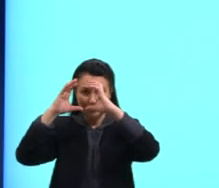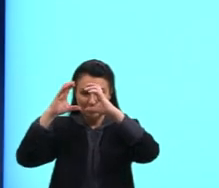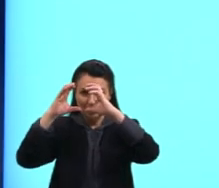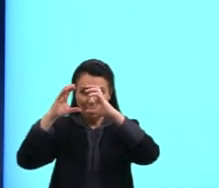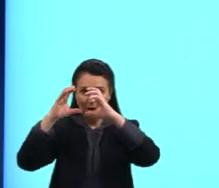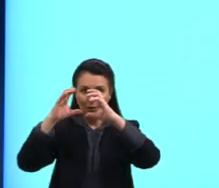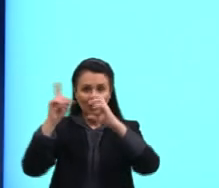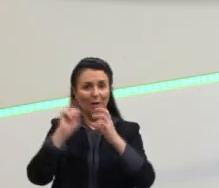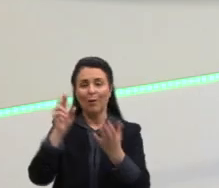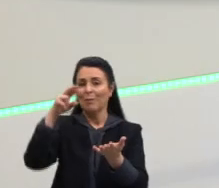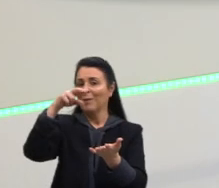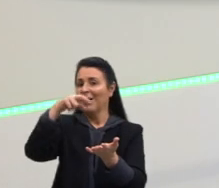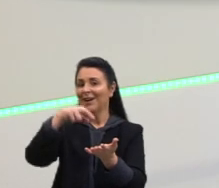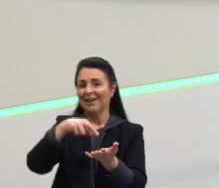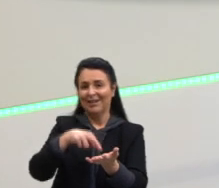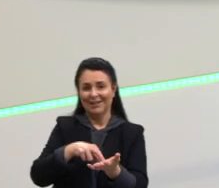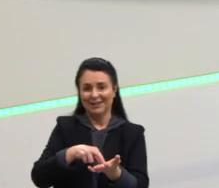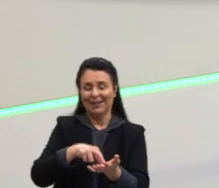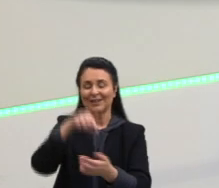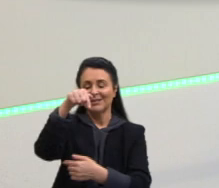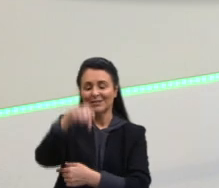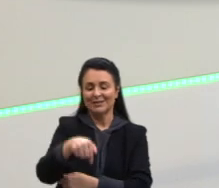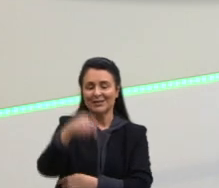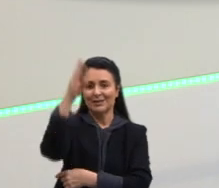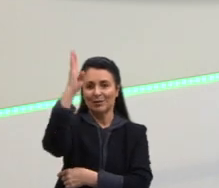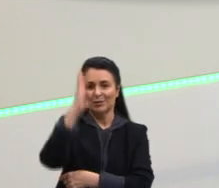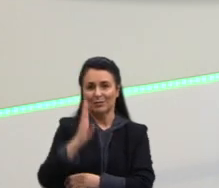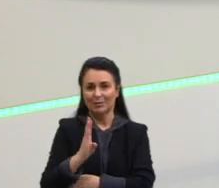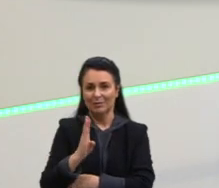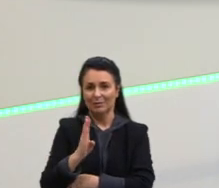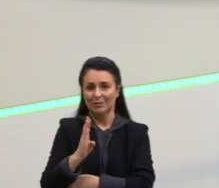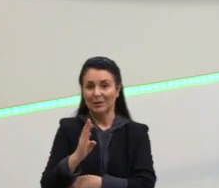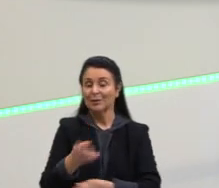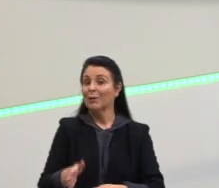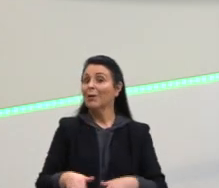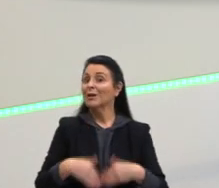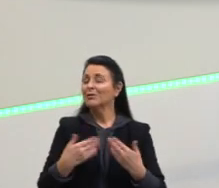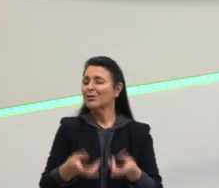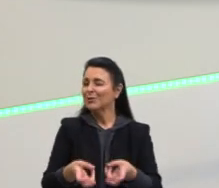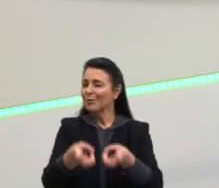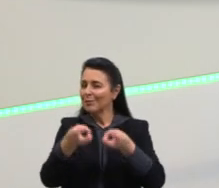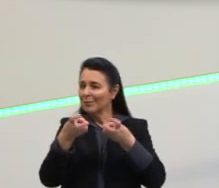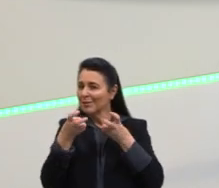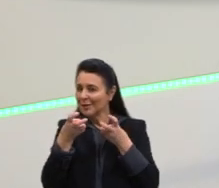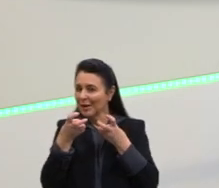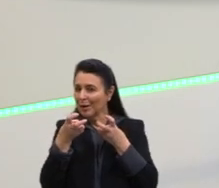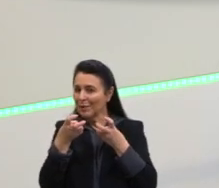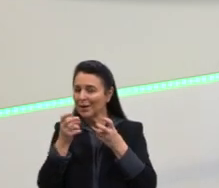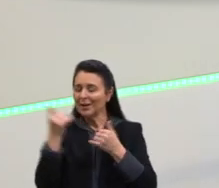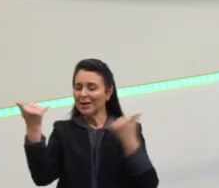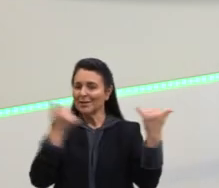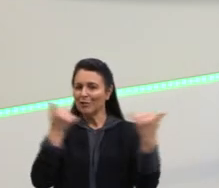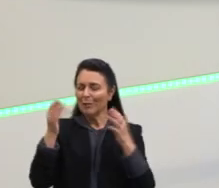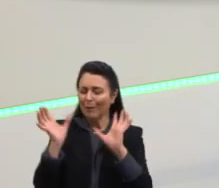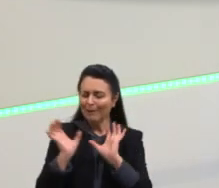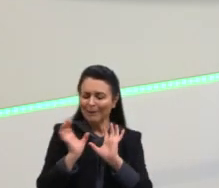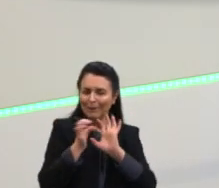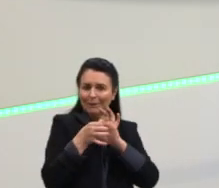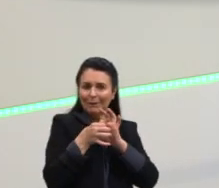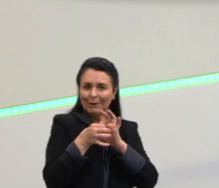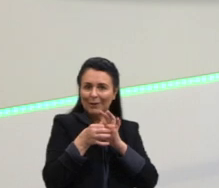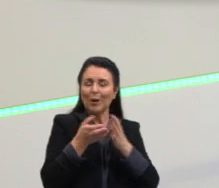brasileira então a gente percebe como essas informações amarradas conectadas